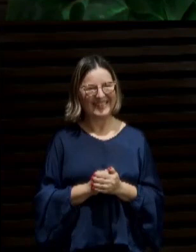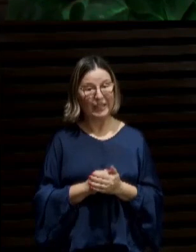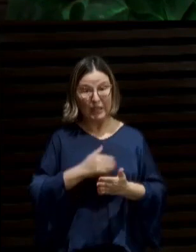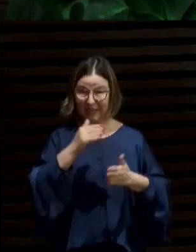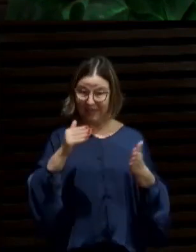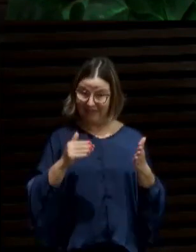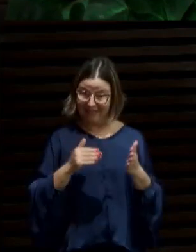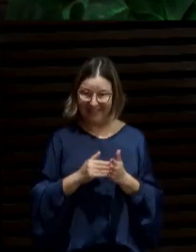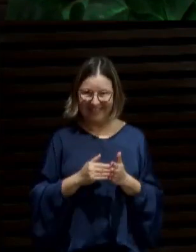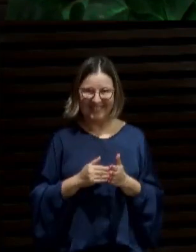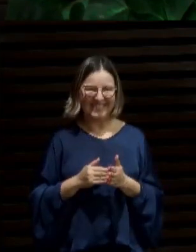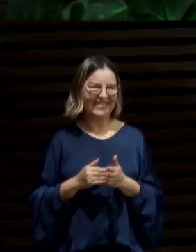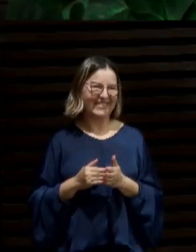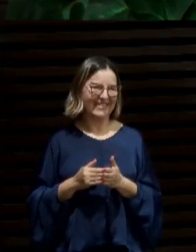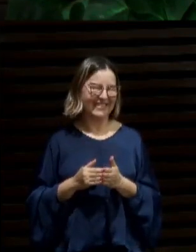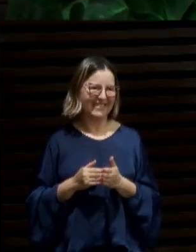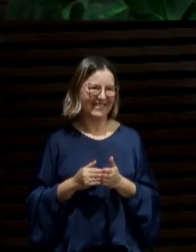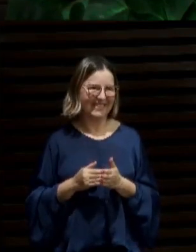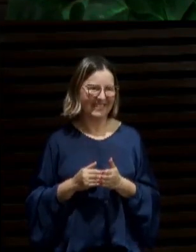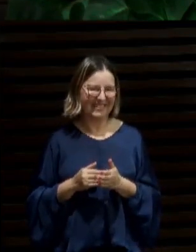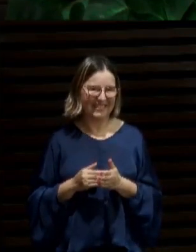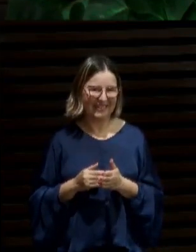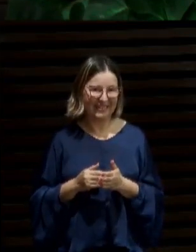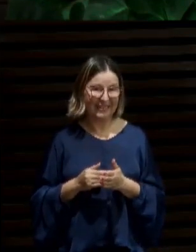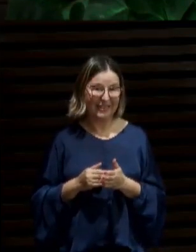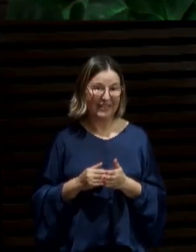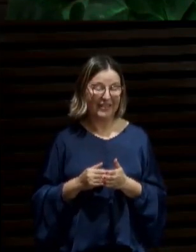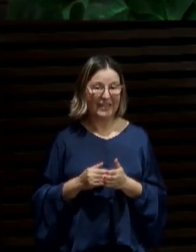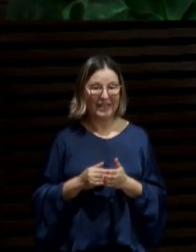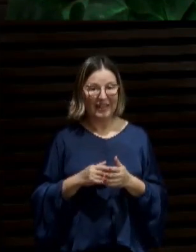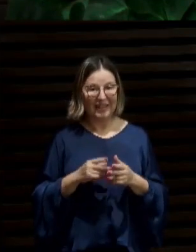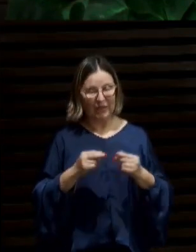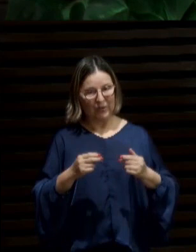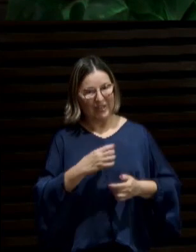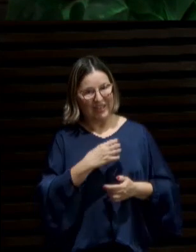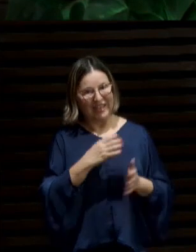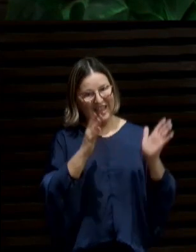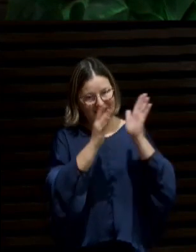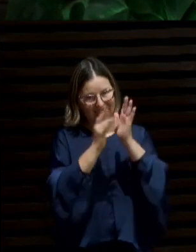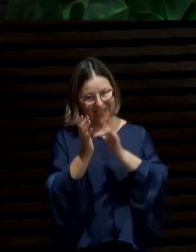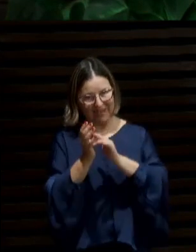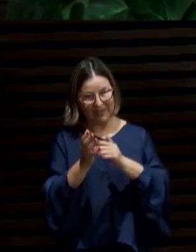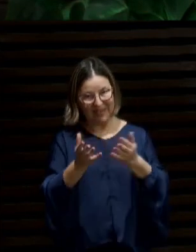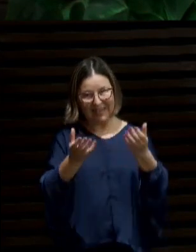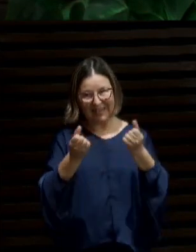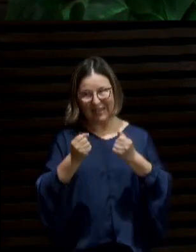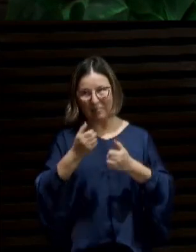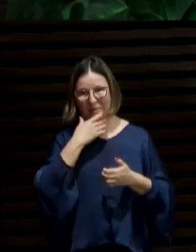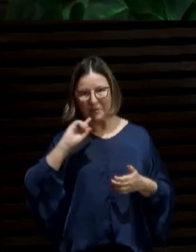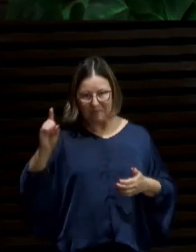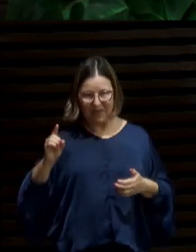Tudo o que ele recebeu do Pai, ele deu aos